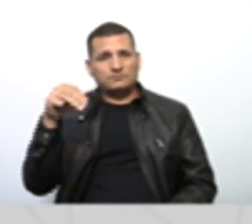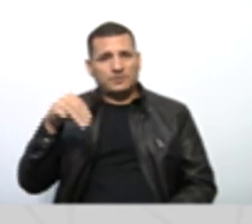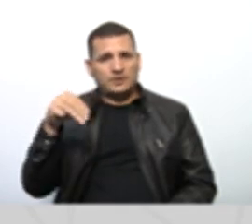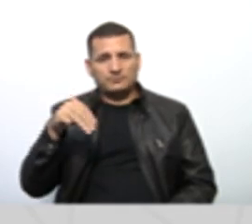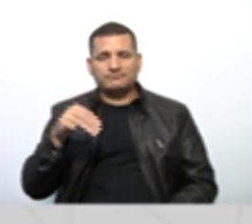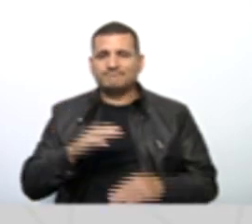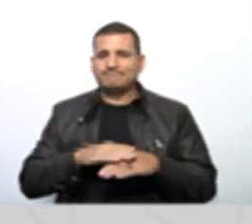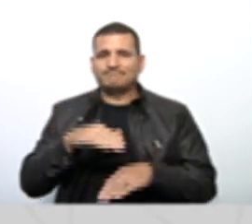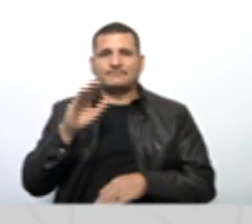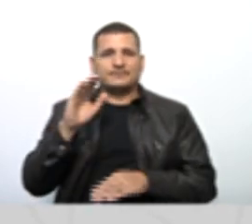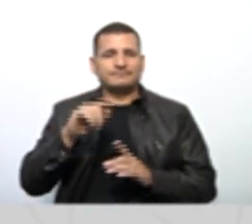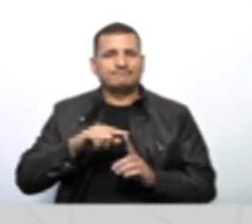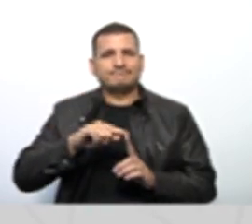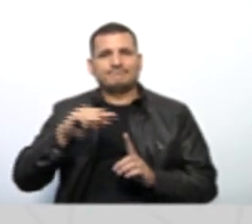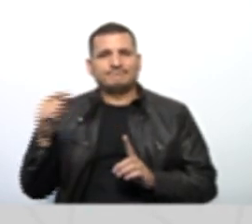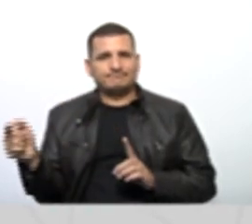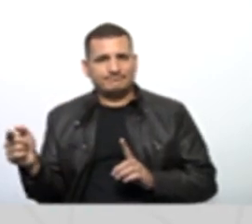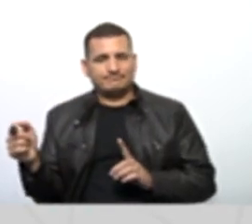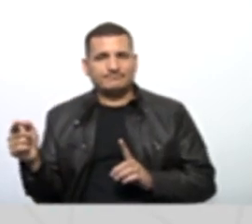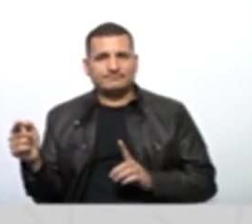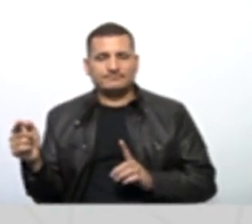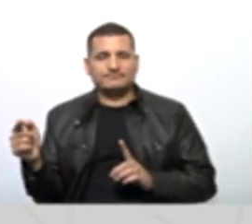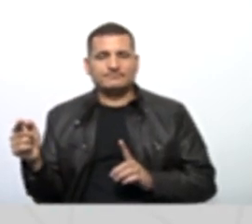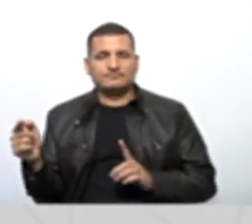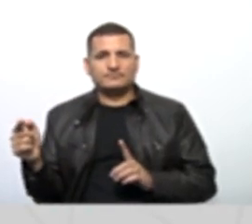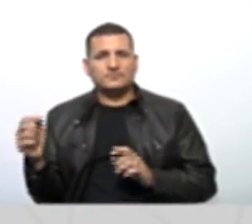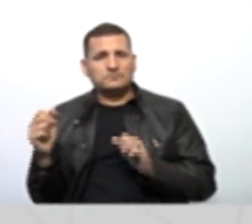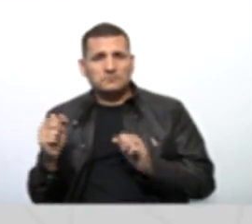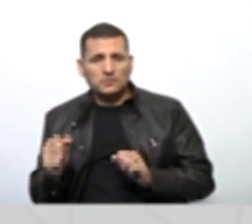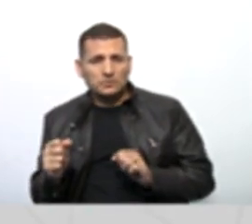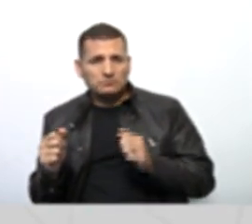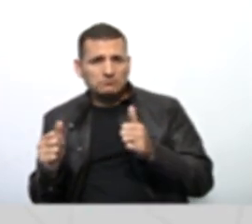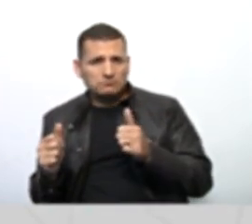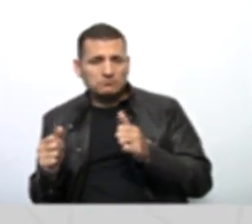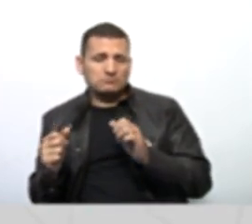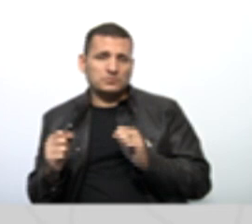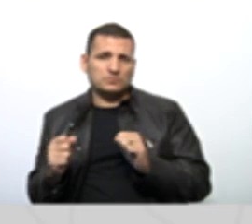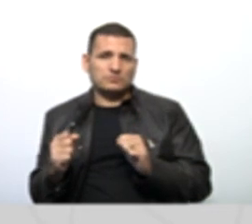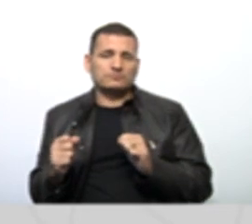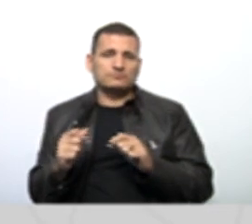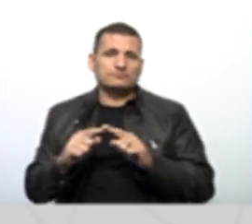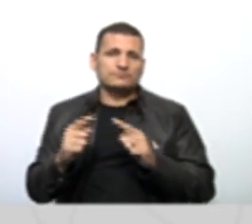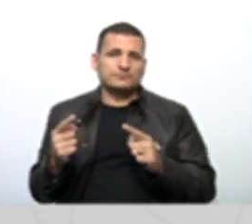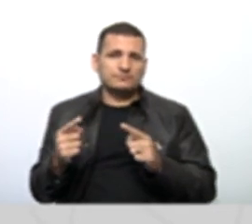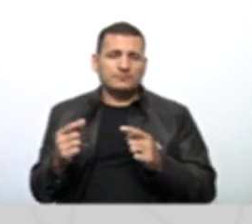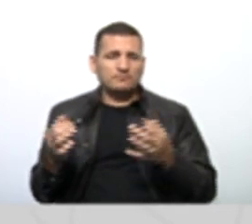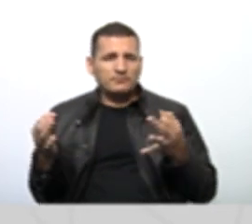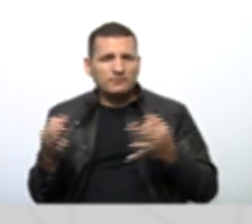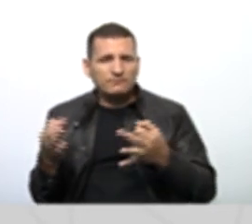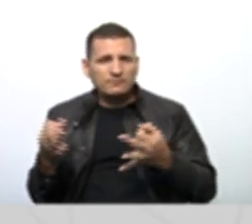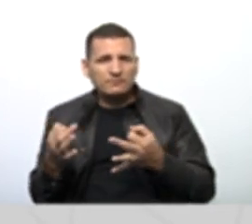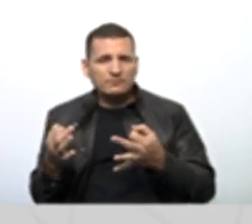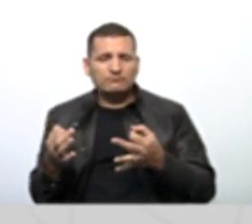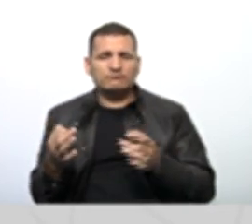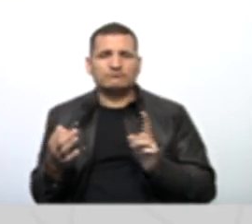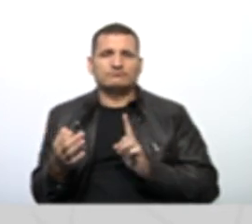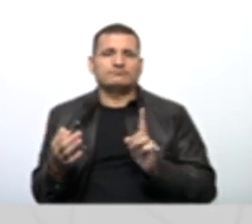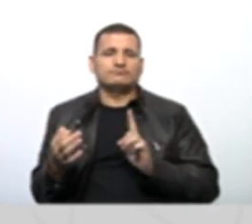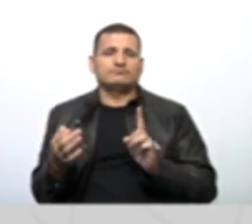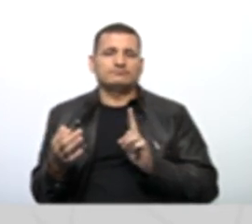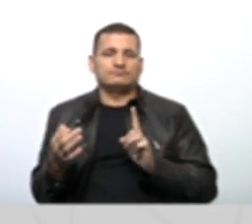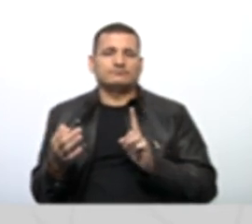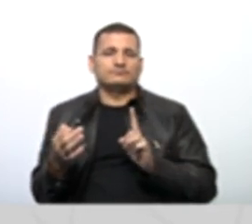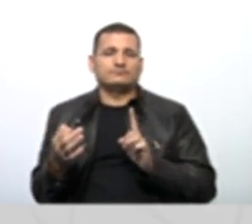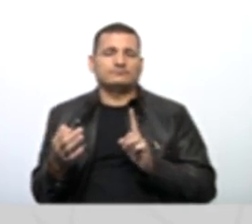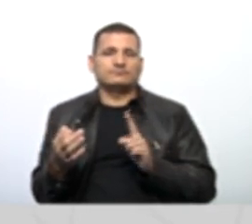do que é indicado pode funcionar pode mas vai funcionar perfeitamente não não